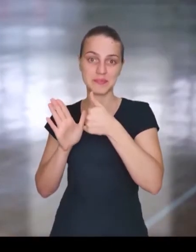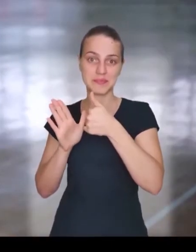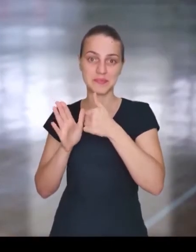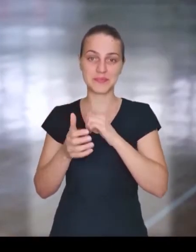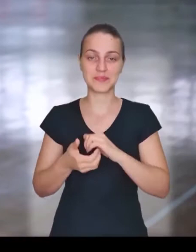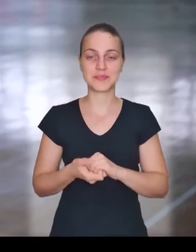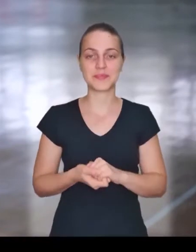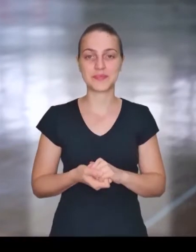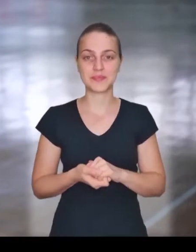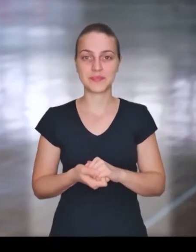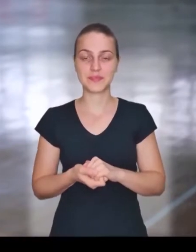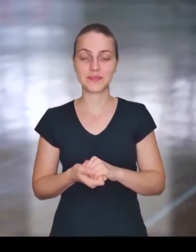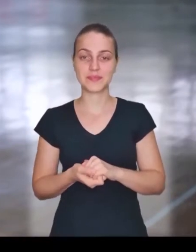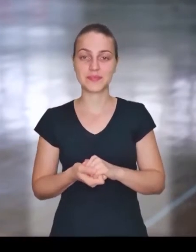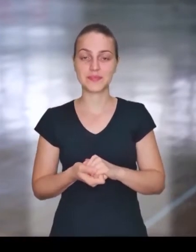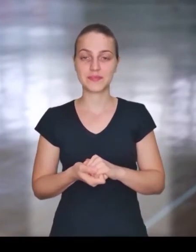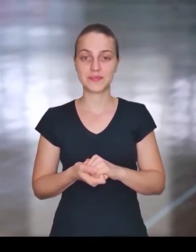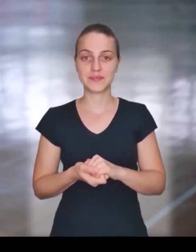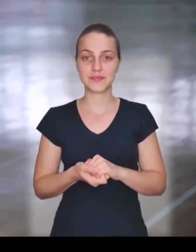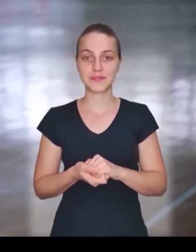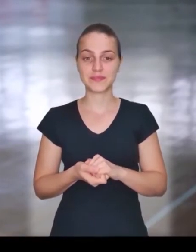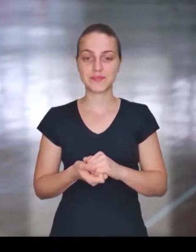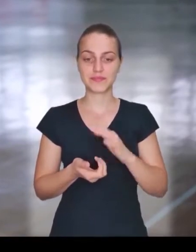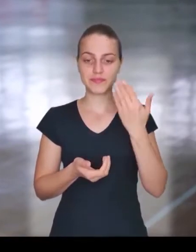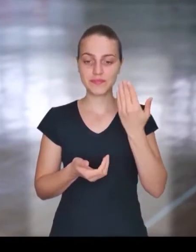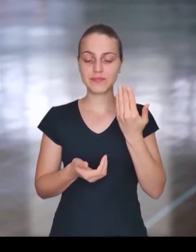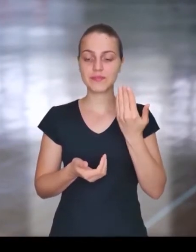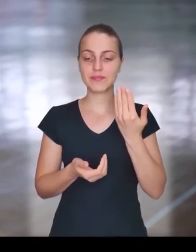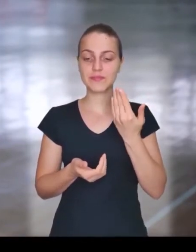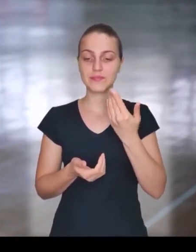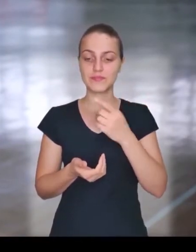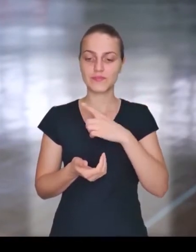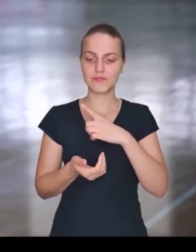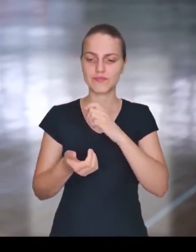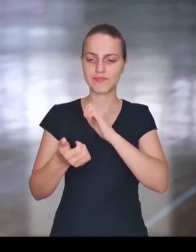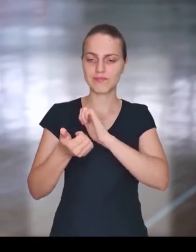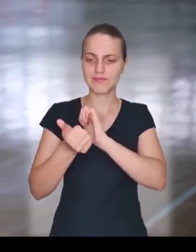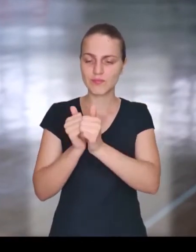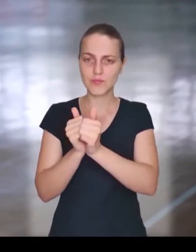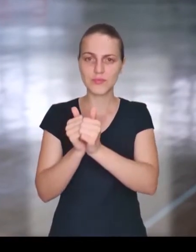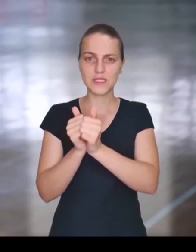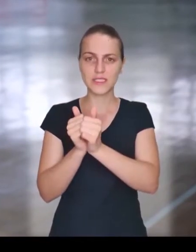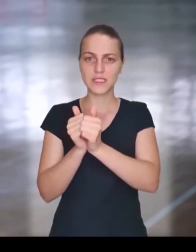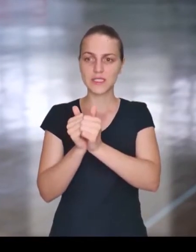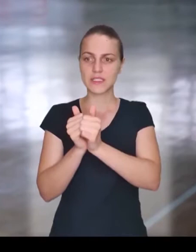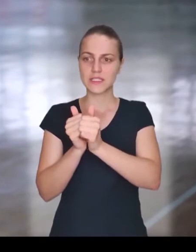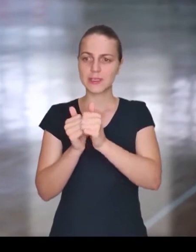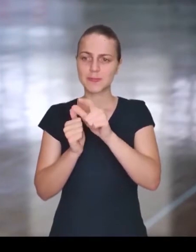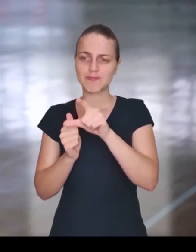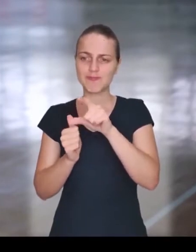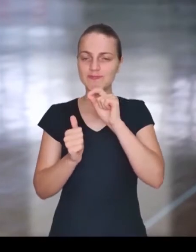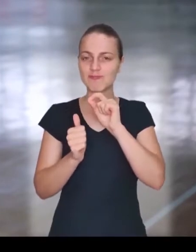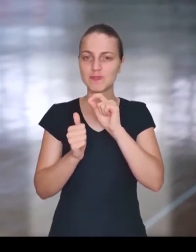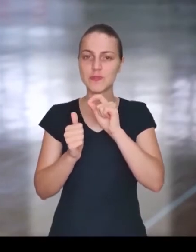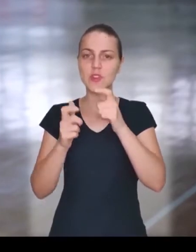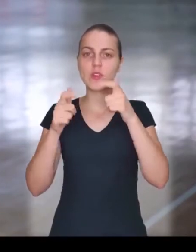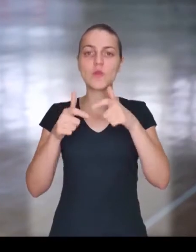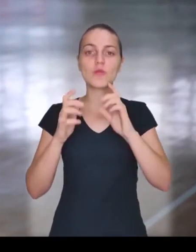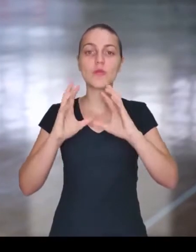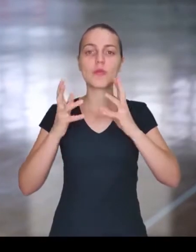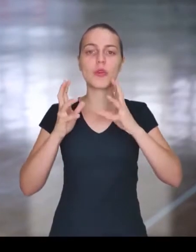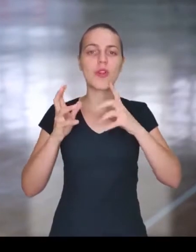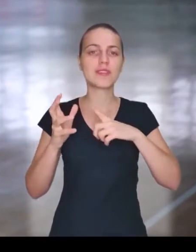meus meus esportes favoritos, né? Mas participava de onde tinha bola, principalmente, eu estava no meio, eu gostava